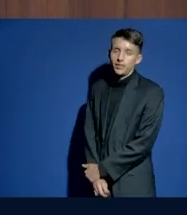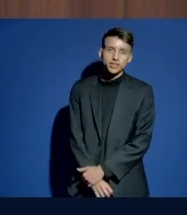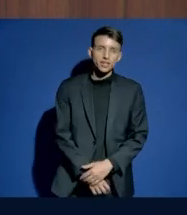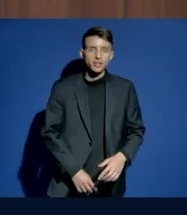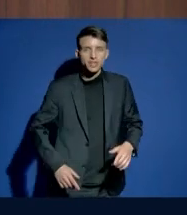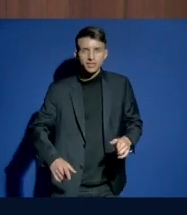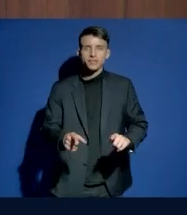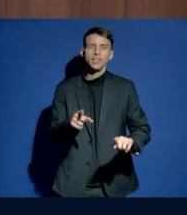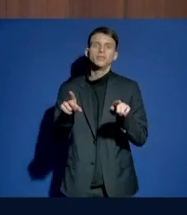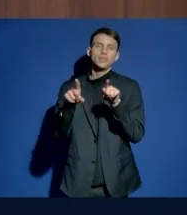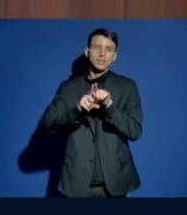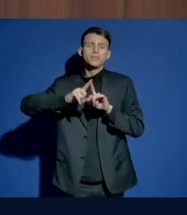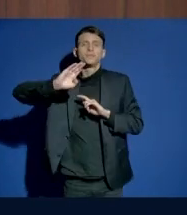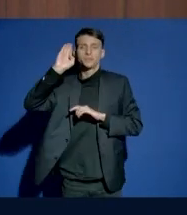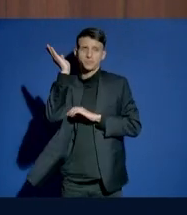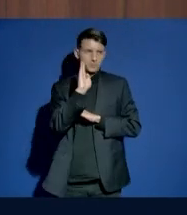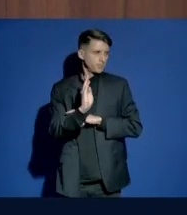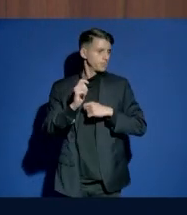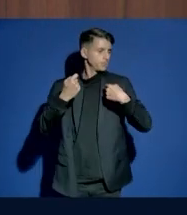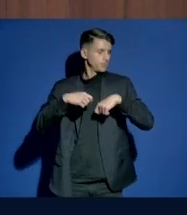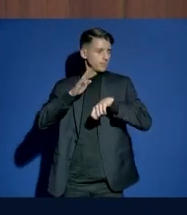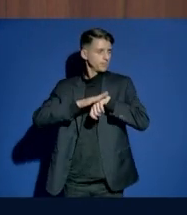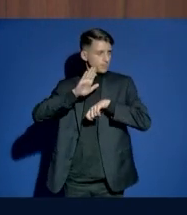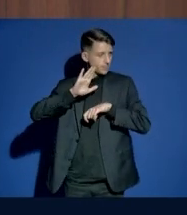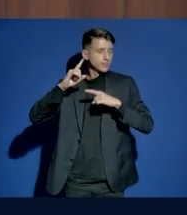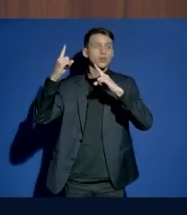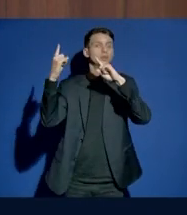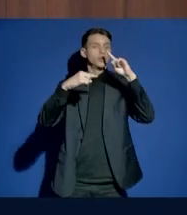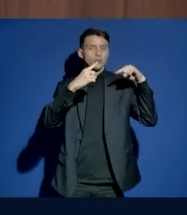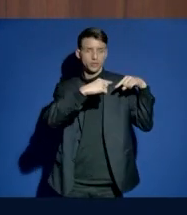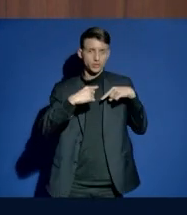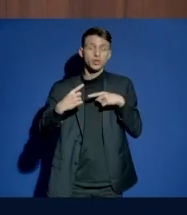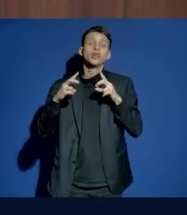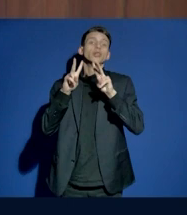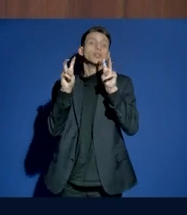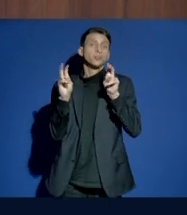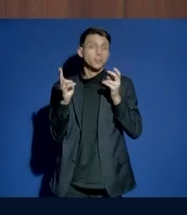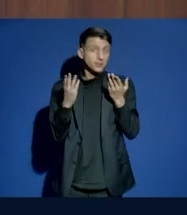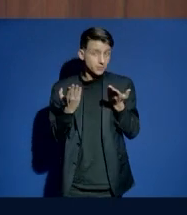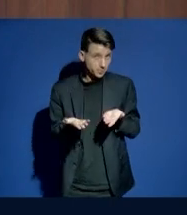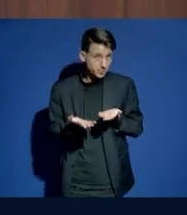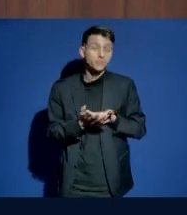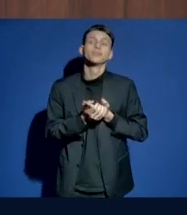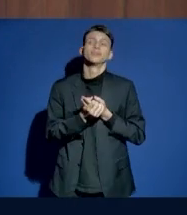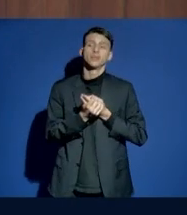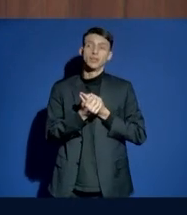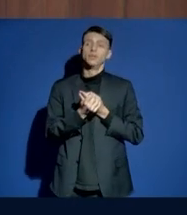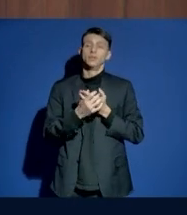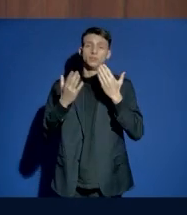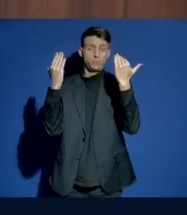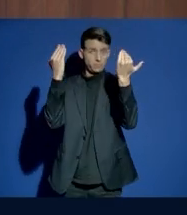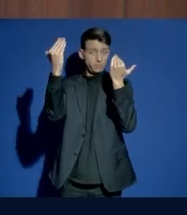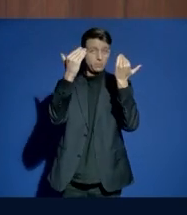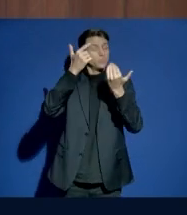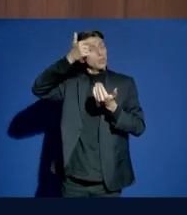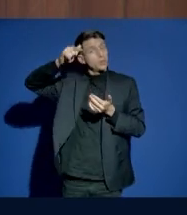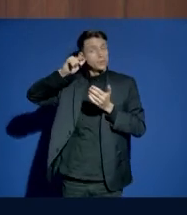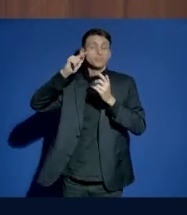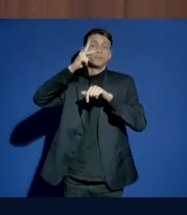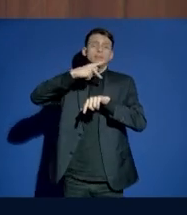impor mais o Brasil tem que fazer um debate Tá certo te mostrar essa realidade e mostrar a comparação com esses outros países